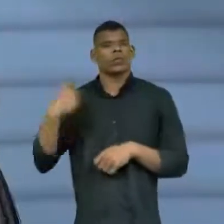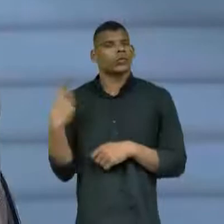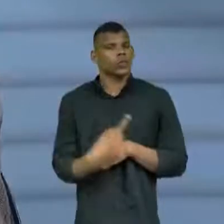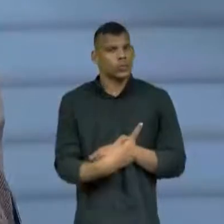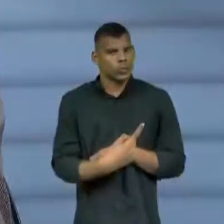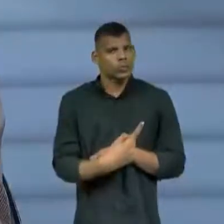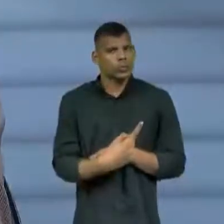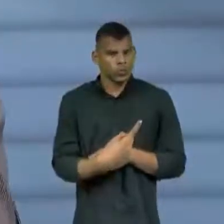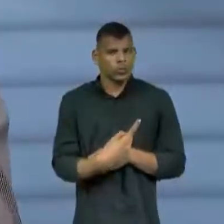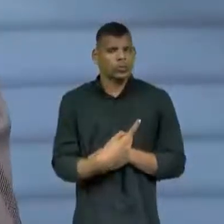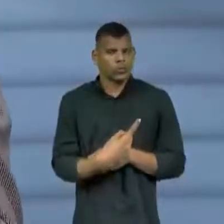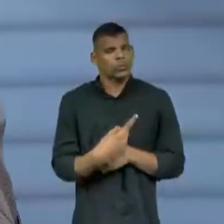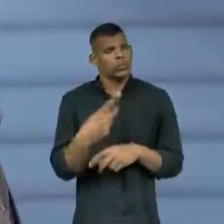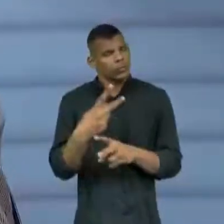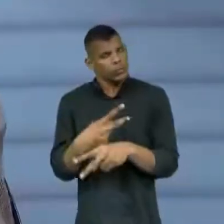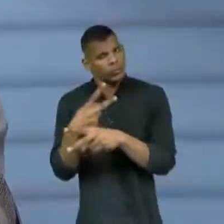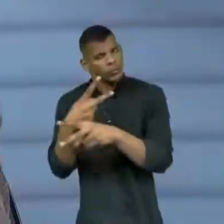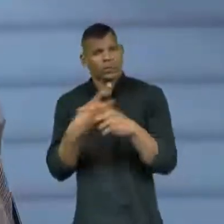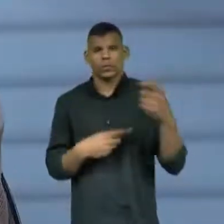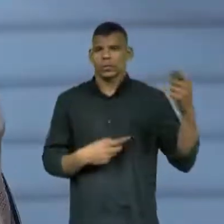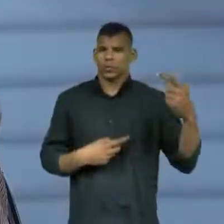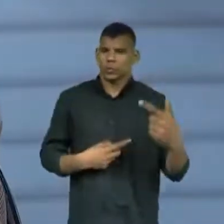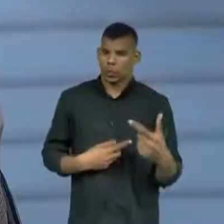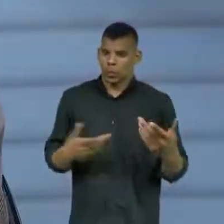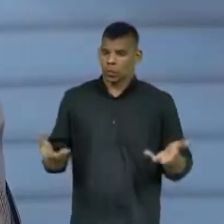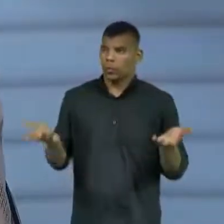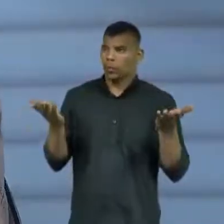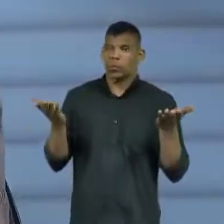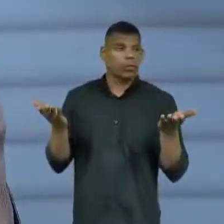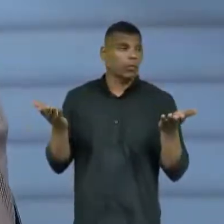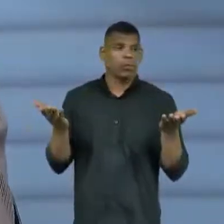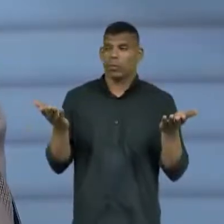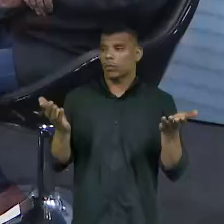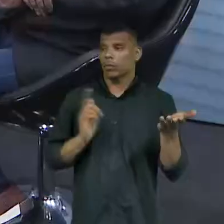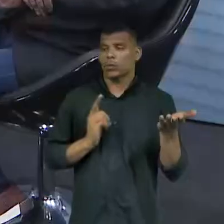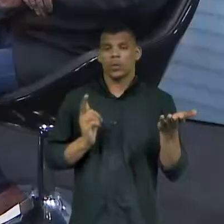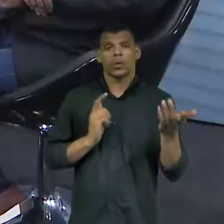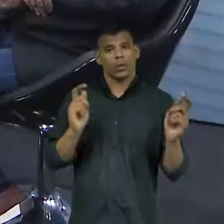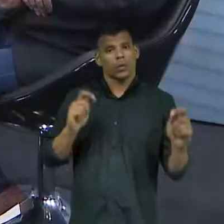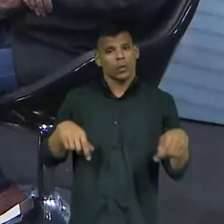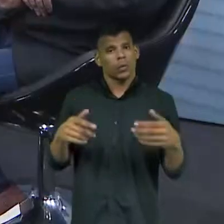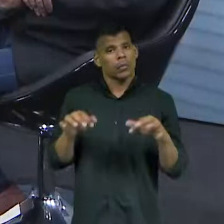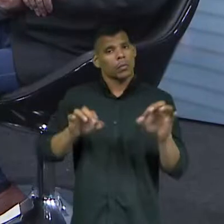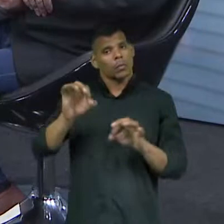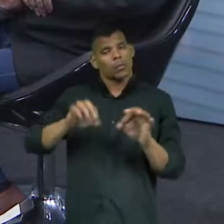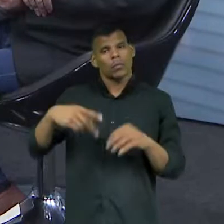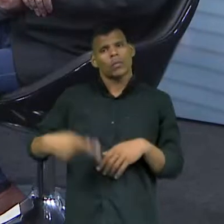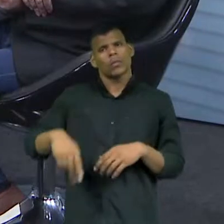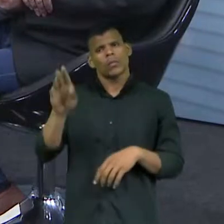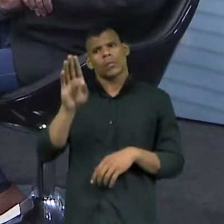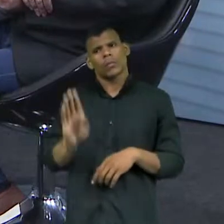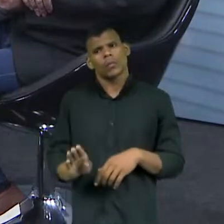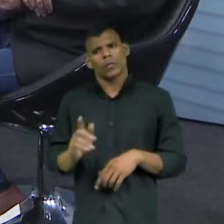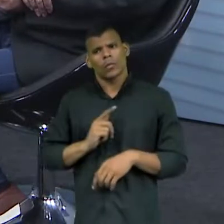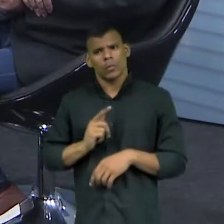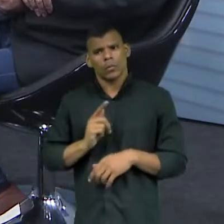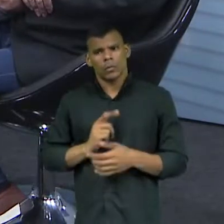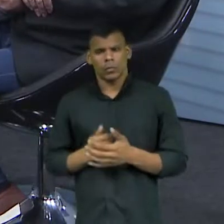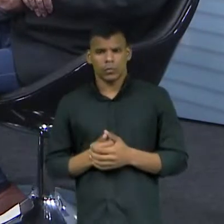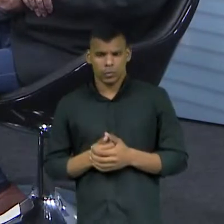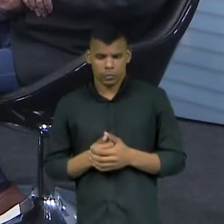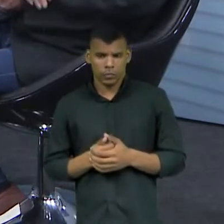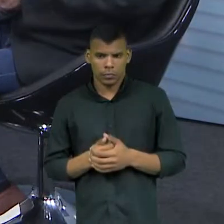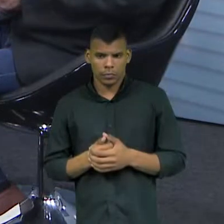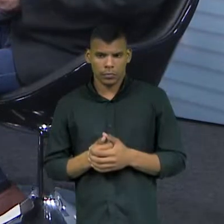a matéria-prima, o recurso, a infraestrutura para fazer isso acontecer. Porque o Brasil já tem uma matéria-prima limpa, né? Porque a energia